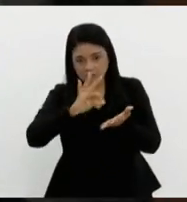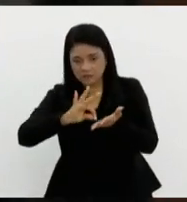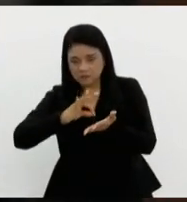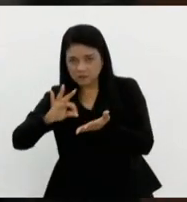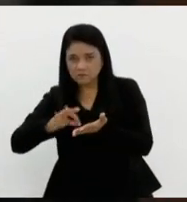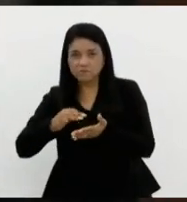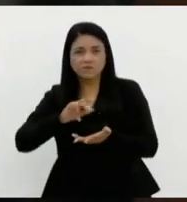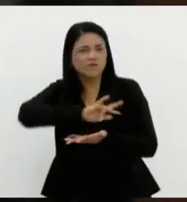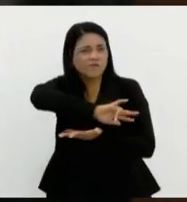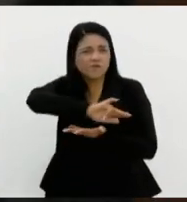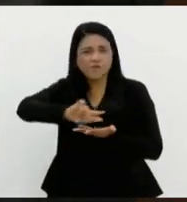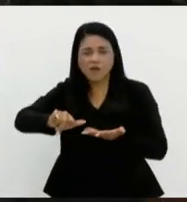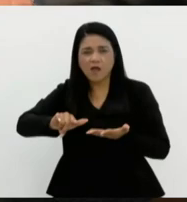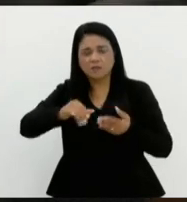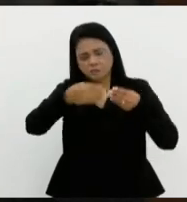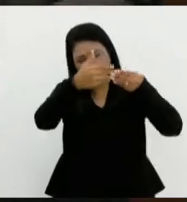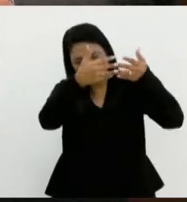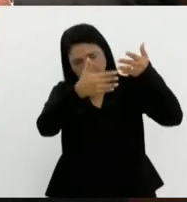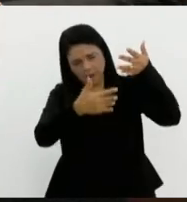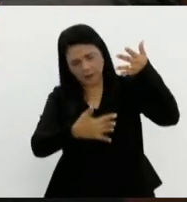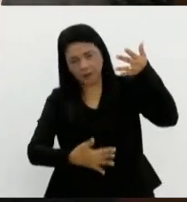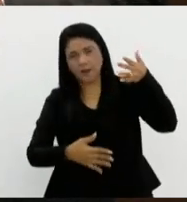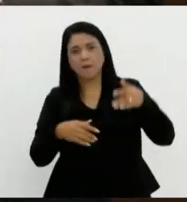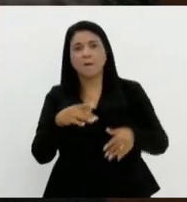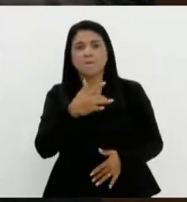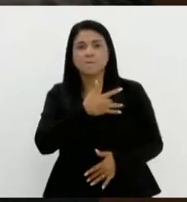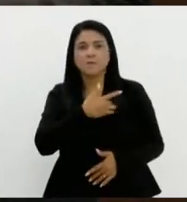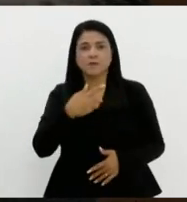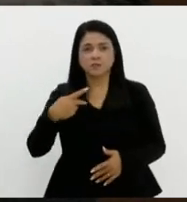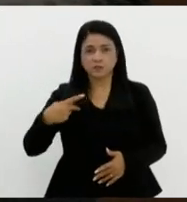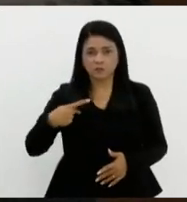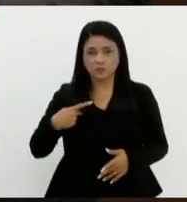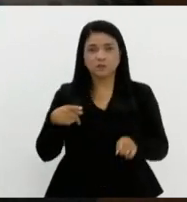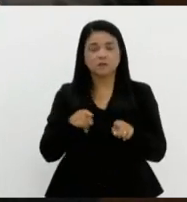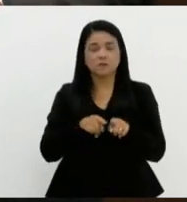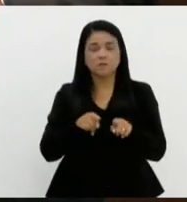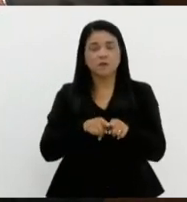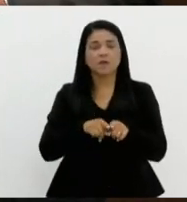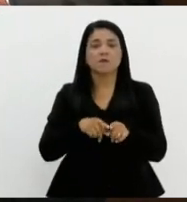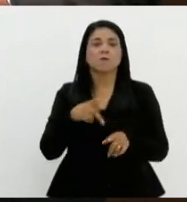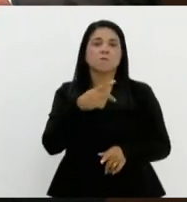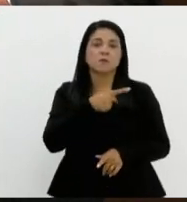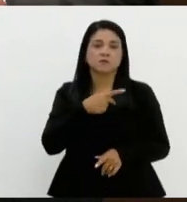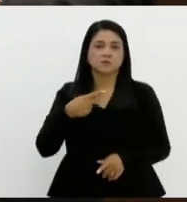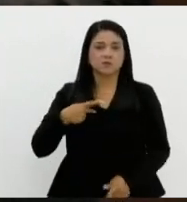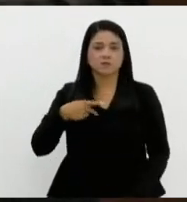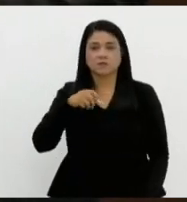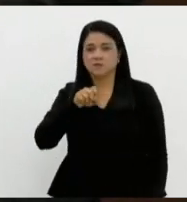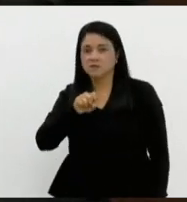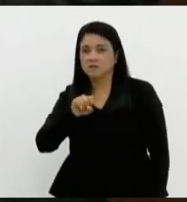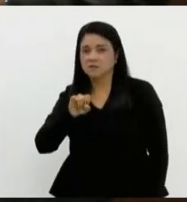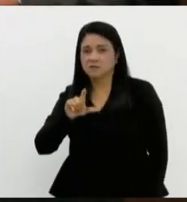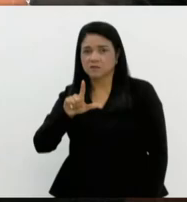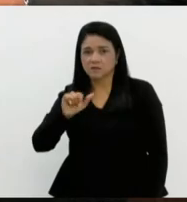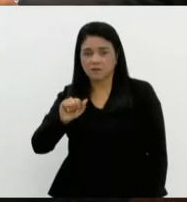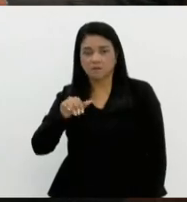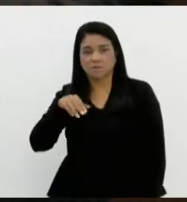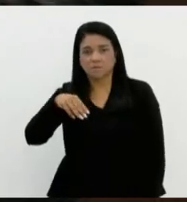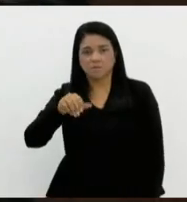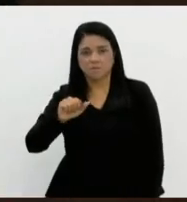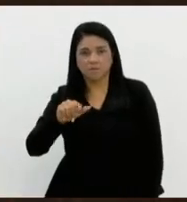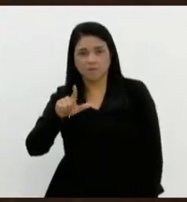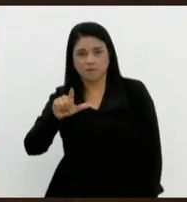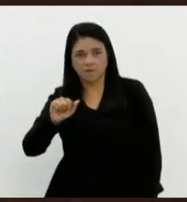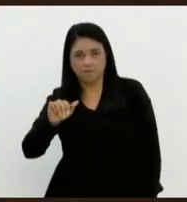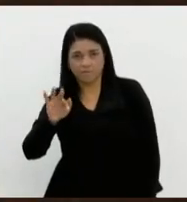quais o pastor Silas Malafaia, a quem nós temos um grande respeito. Muito obrigado, senhor